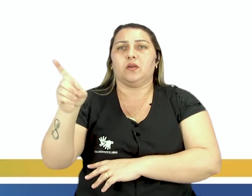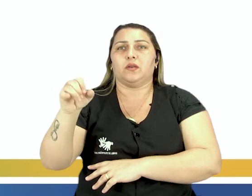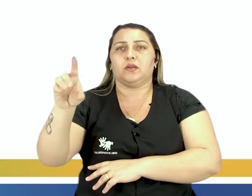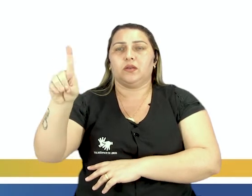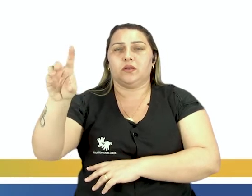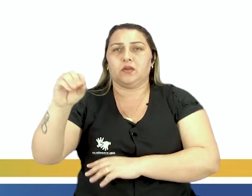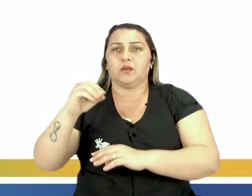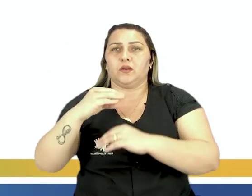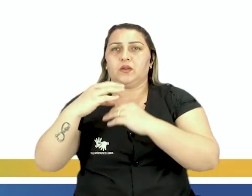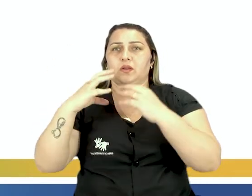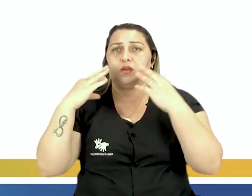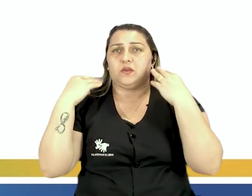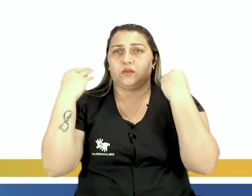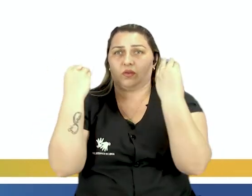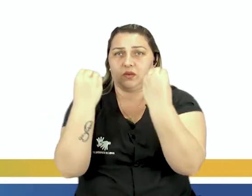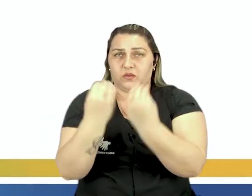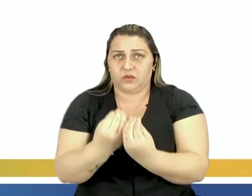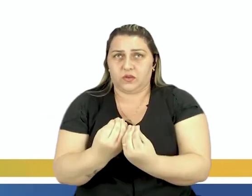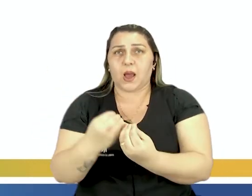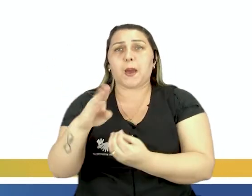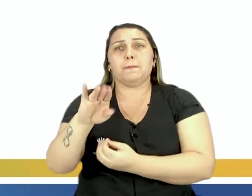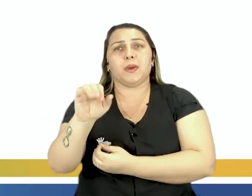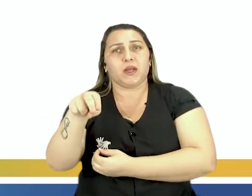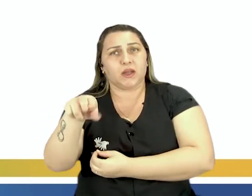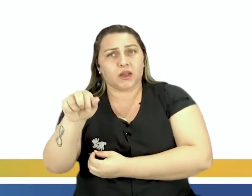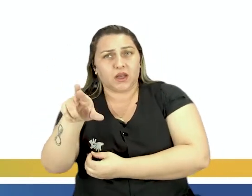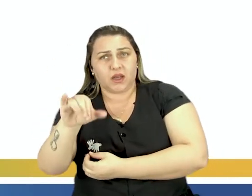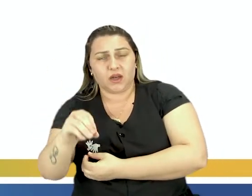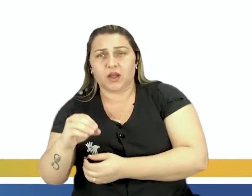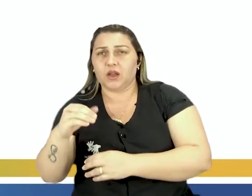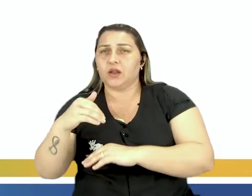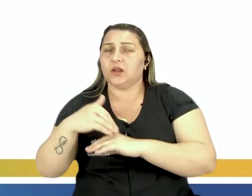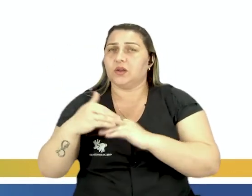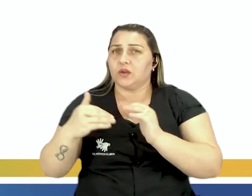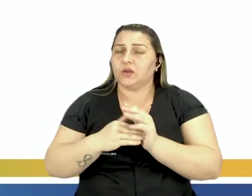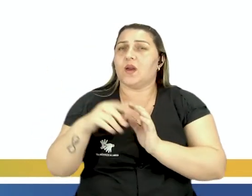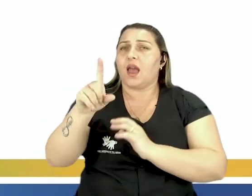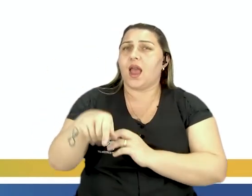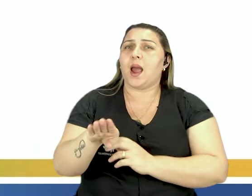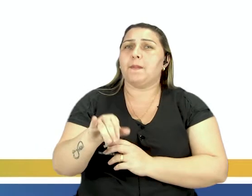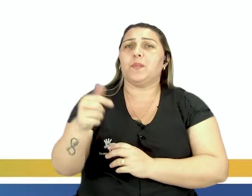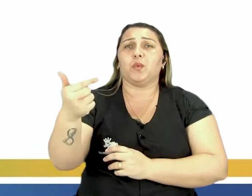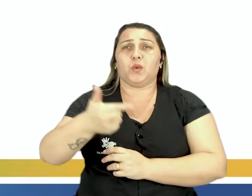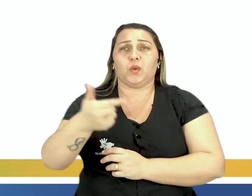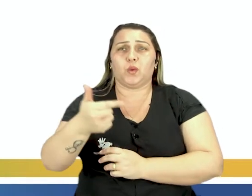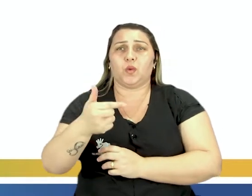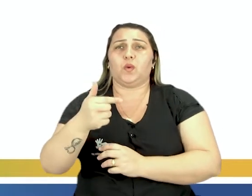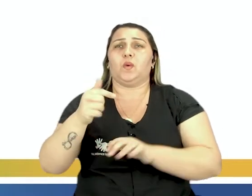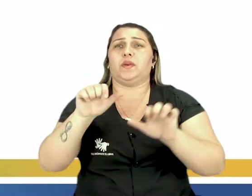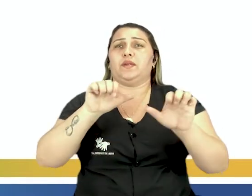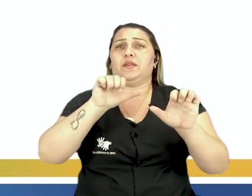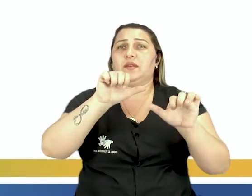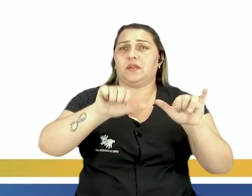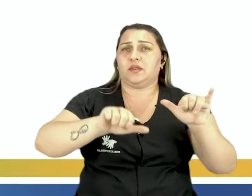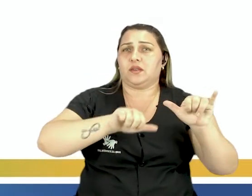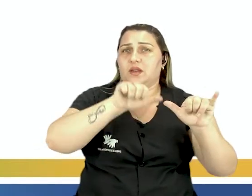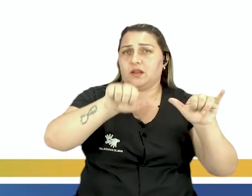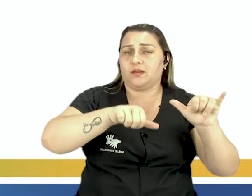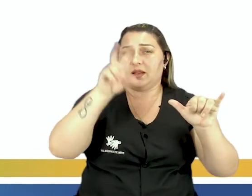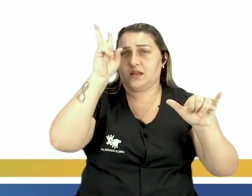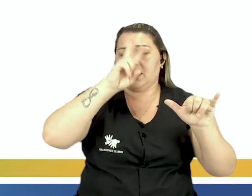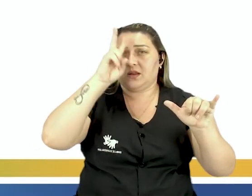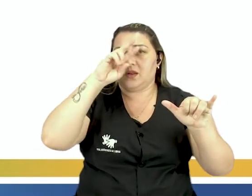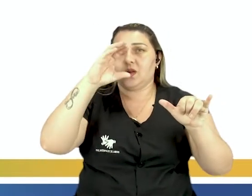São substâncias inorgânicas binárias. Todo óxido é binário, formado por dois elementos químicos. Lembrando